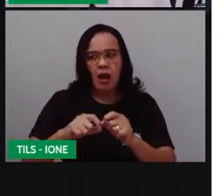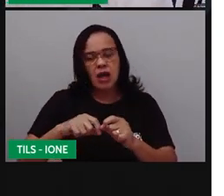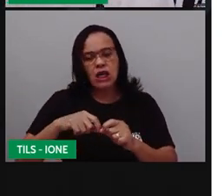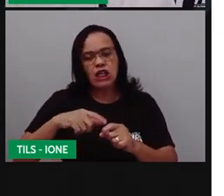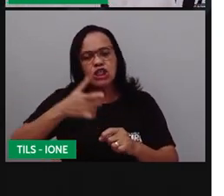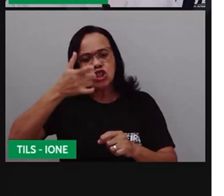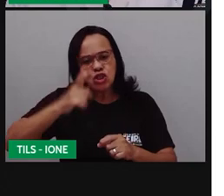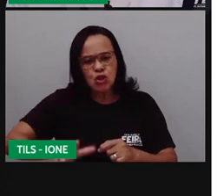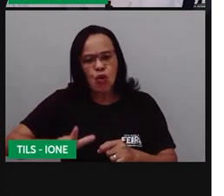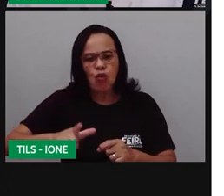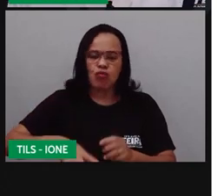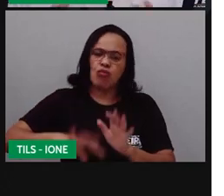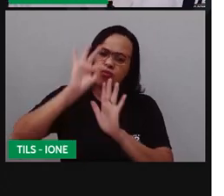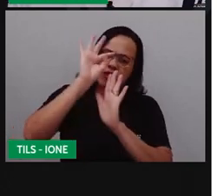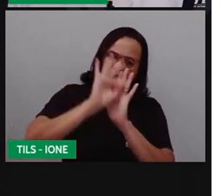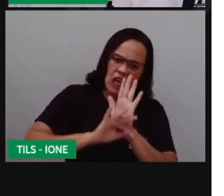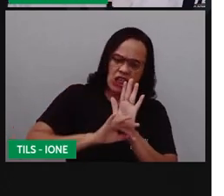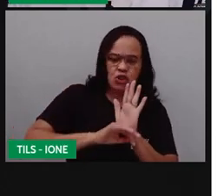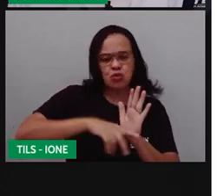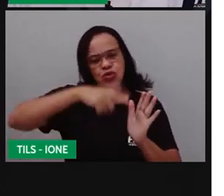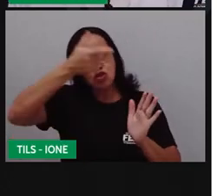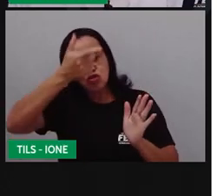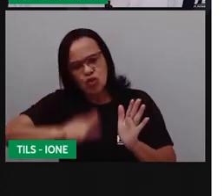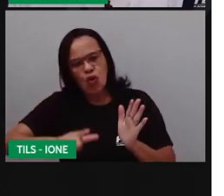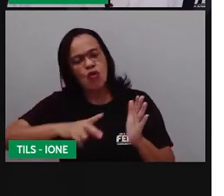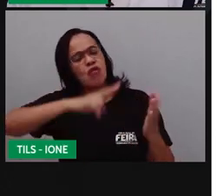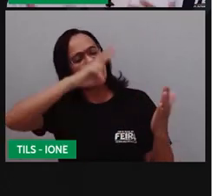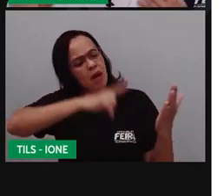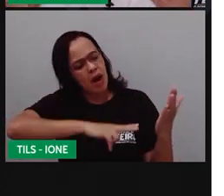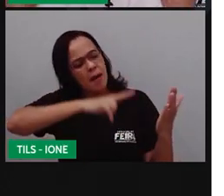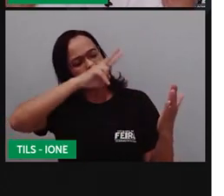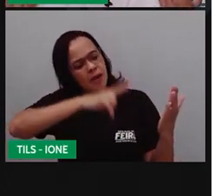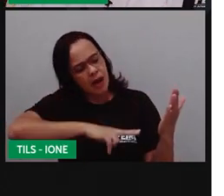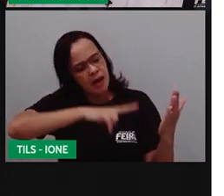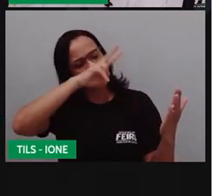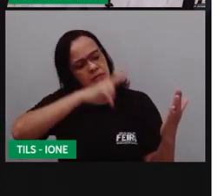do texto. Você precisa revisar aquilo que foi